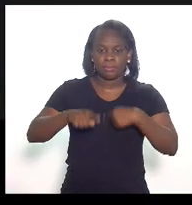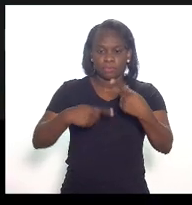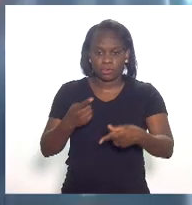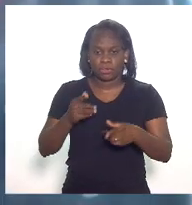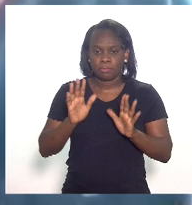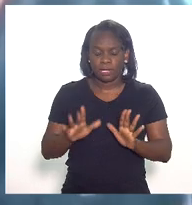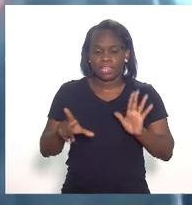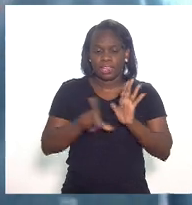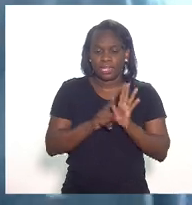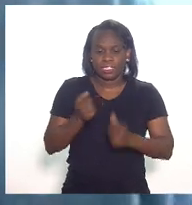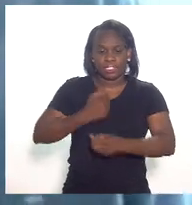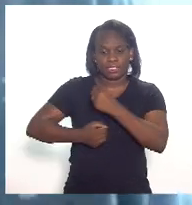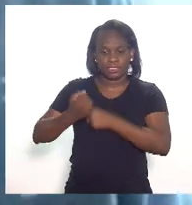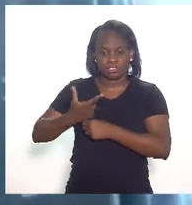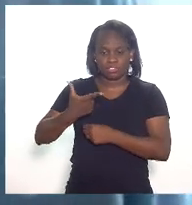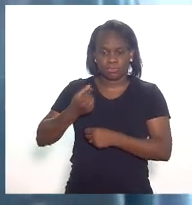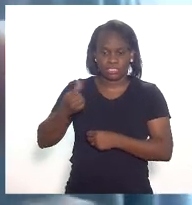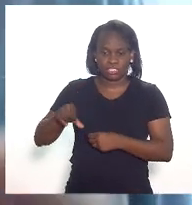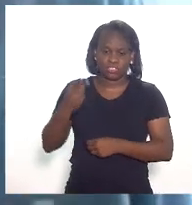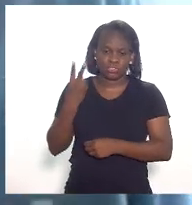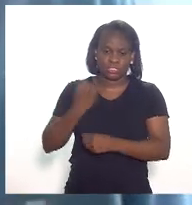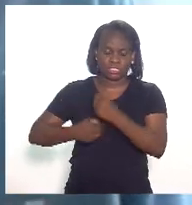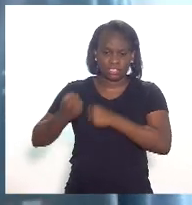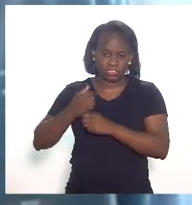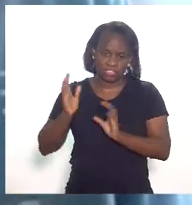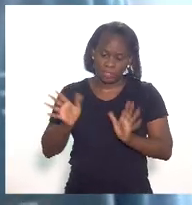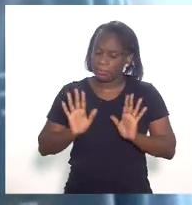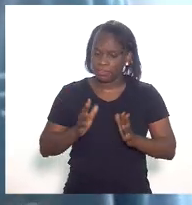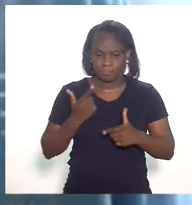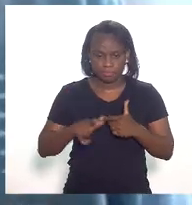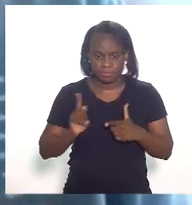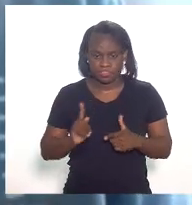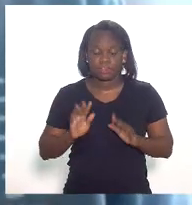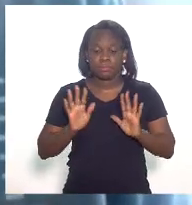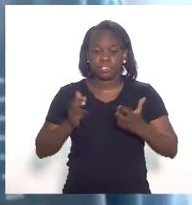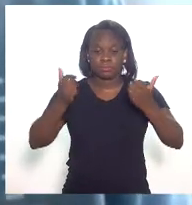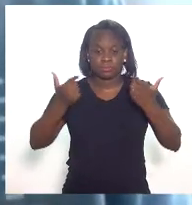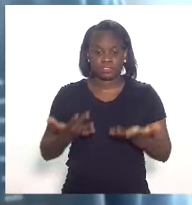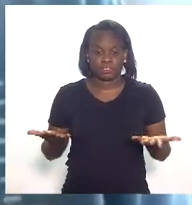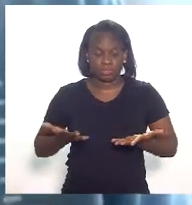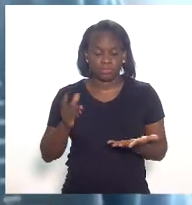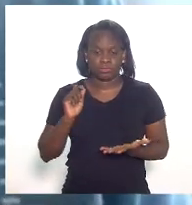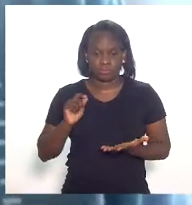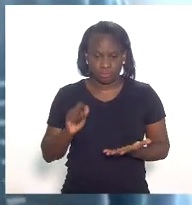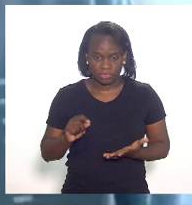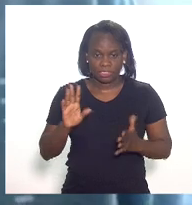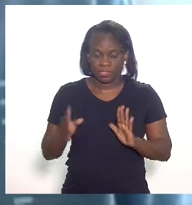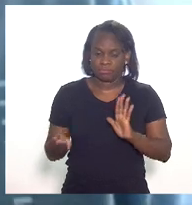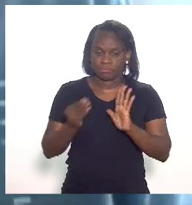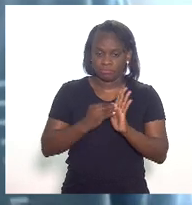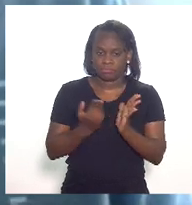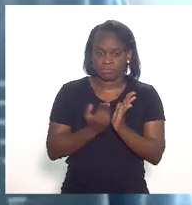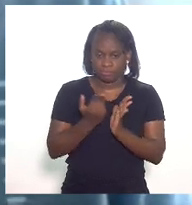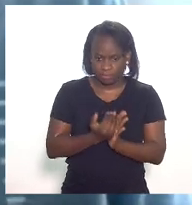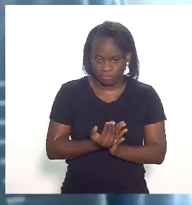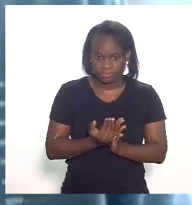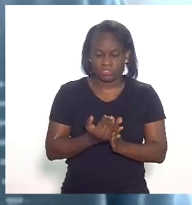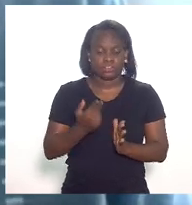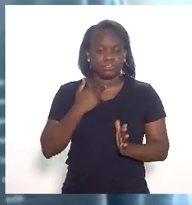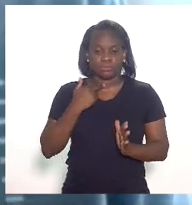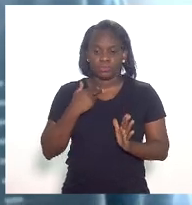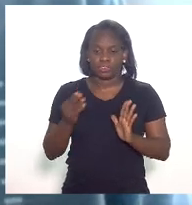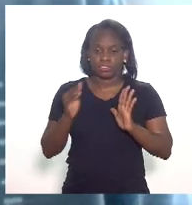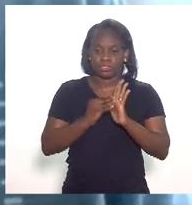de 2019, tem 2 anos atrás. Mas tudo bem, mas o que a gente está discutindo agora é anexação. Não se pode